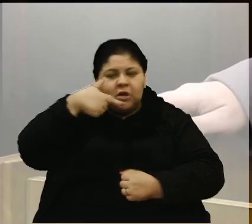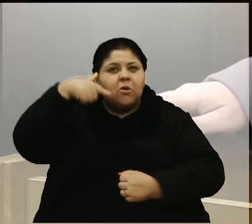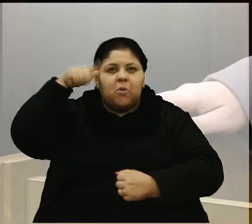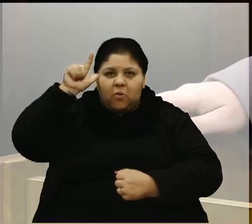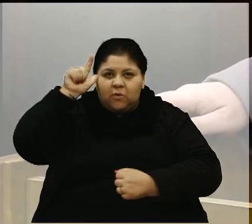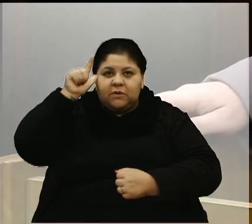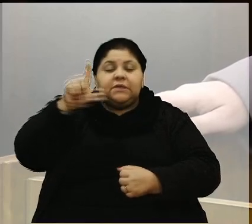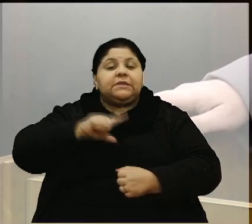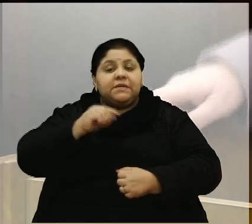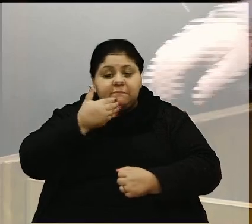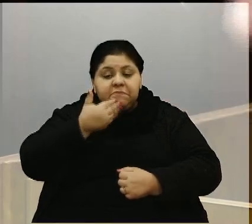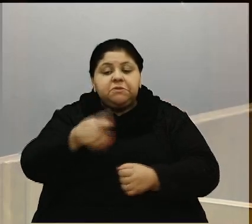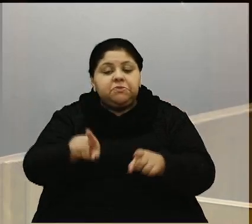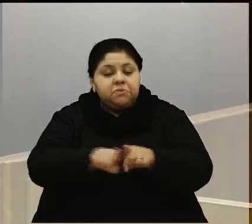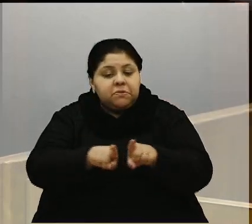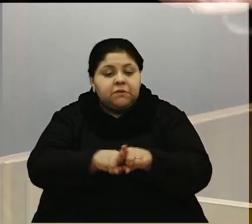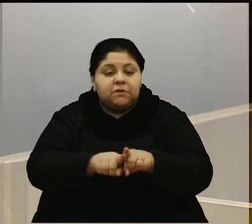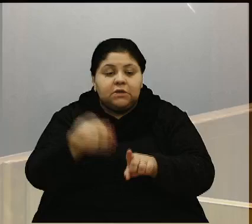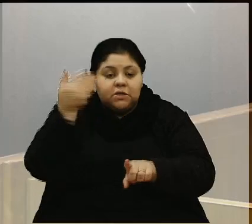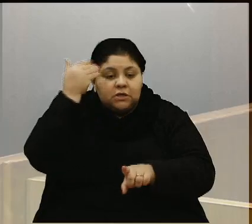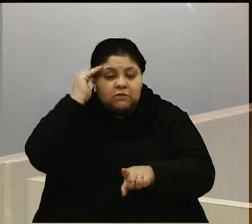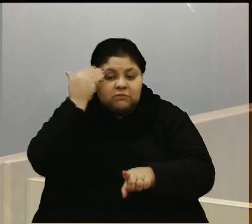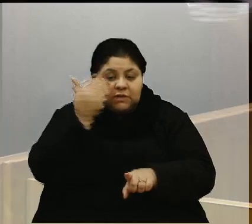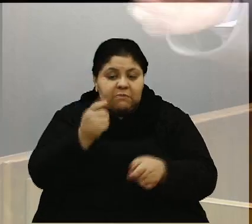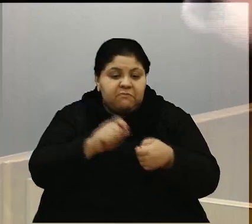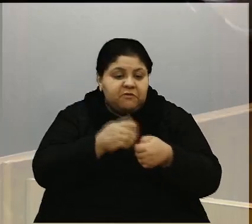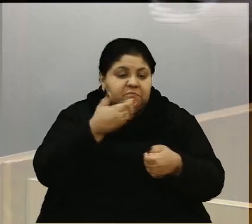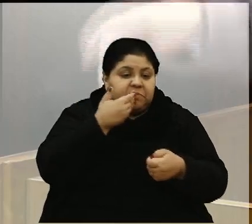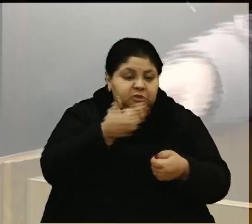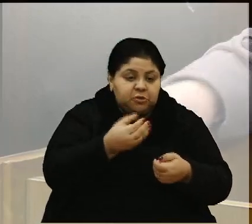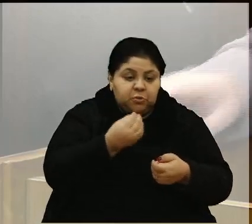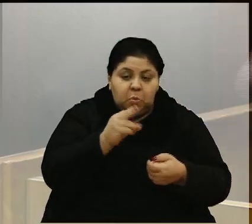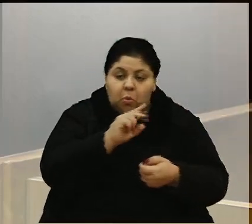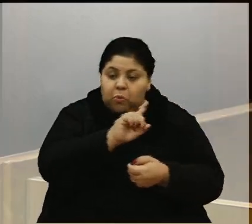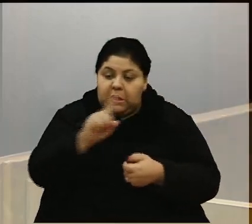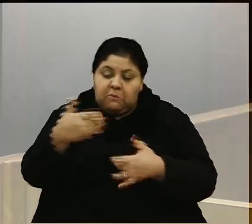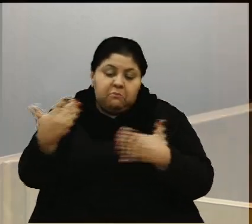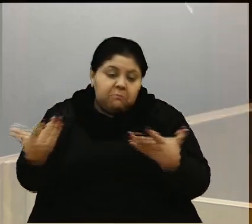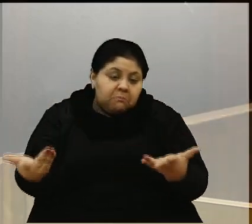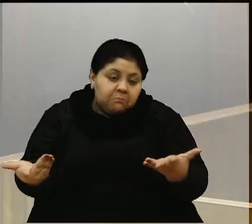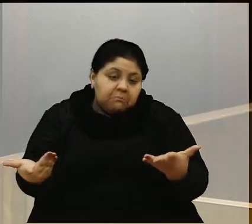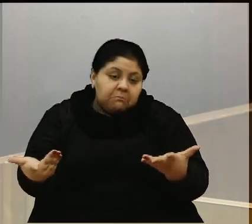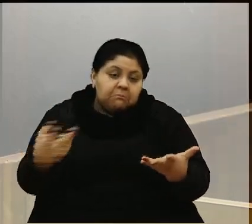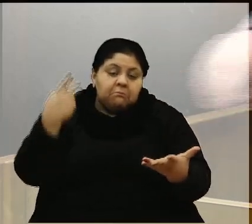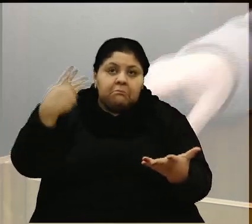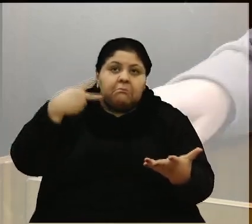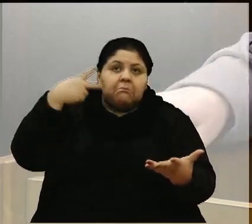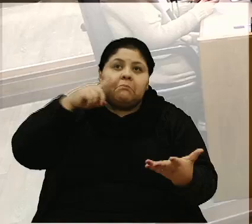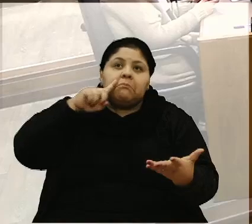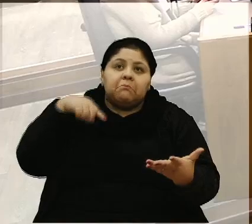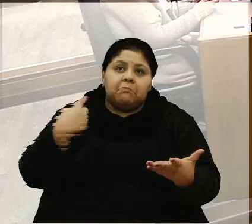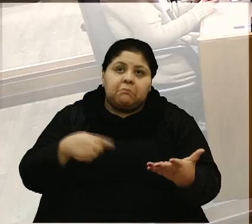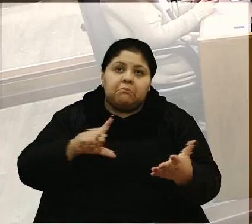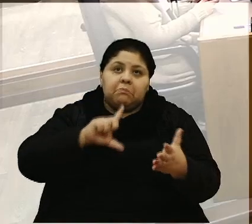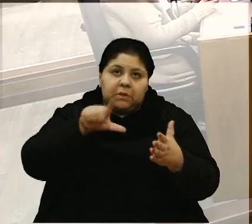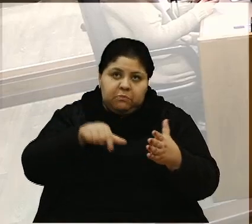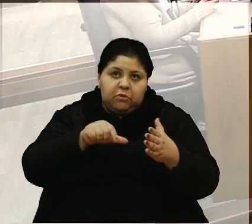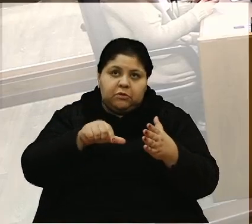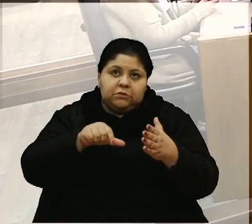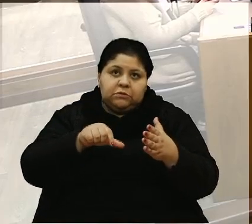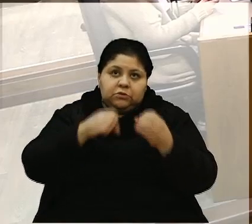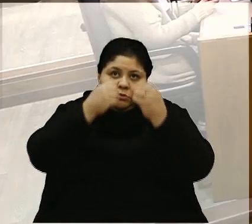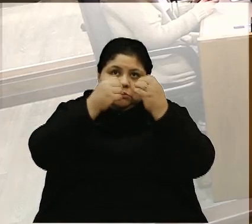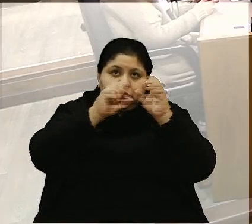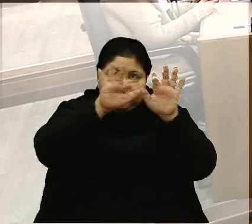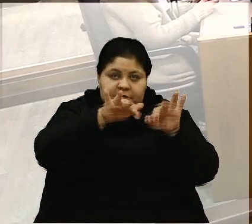disso. Né? A gente já não sabe se faz pedido ou não, porque, né? Enfim. Vereadora Gladys, depois eu passo ao vereador Bressan. Obrigada,